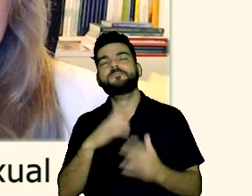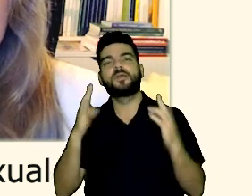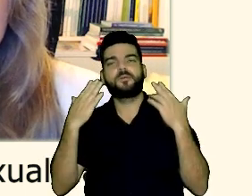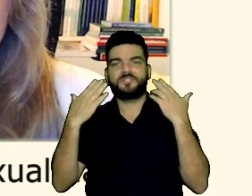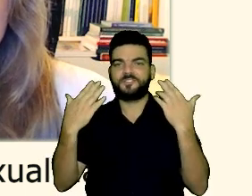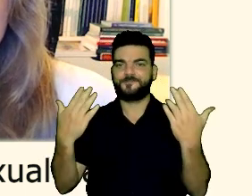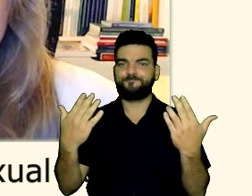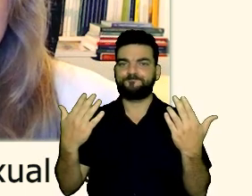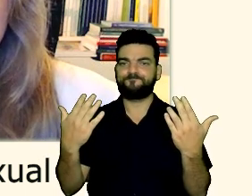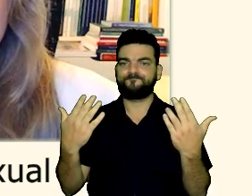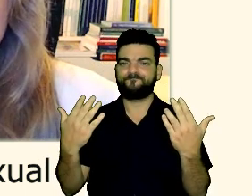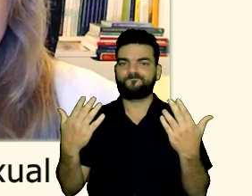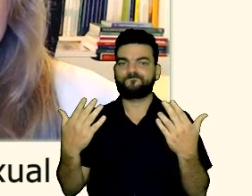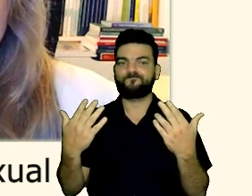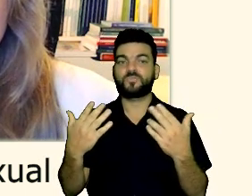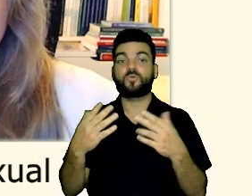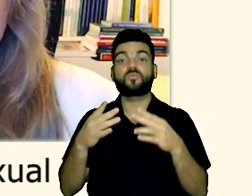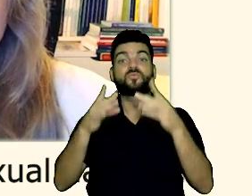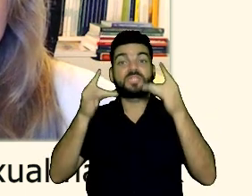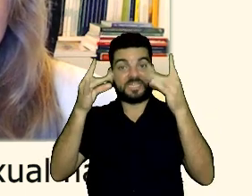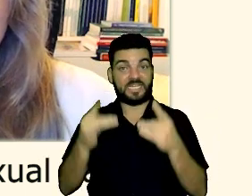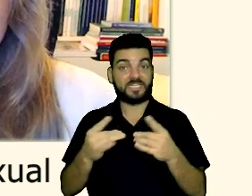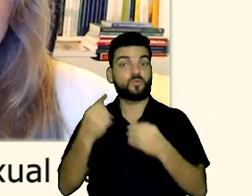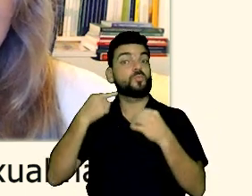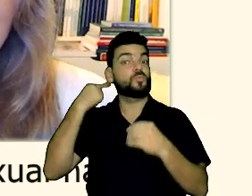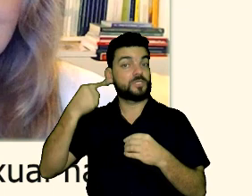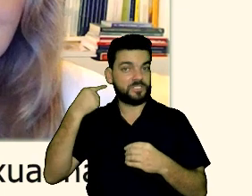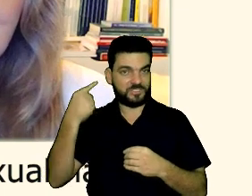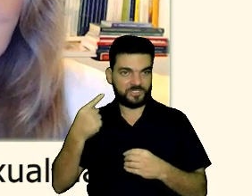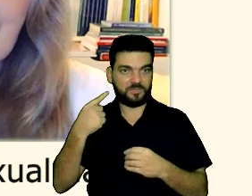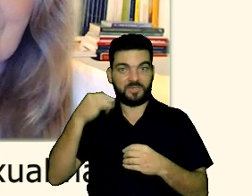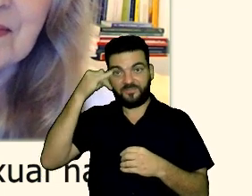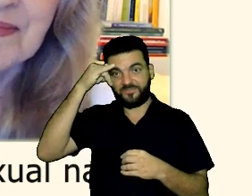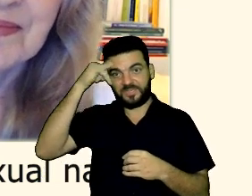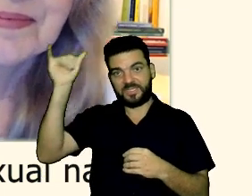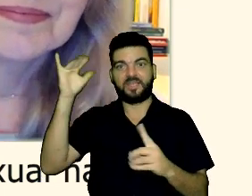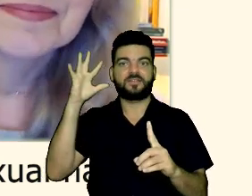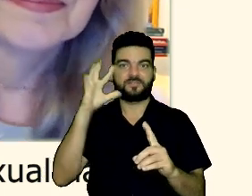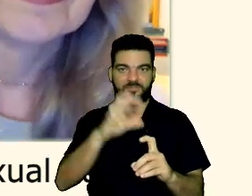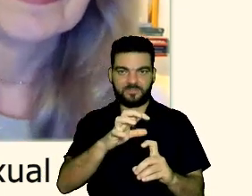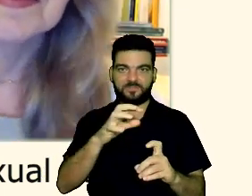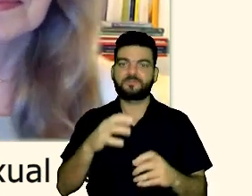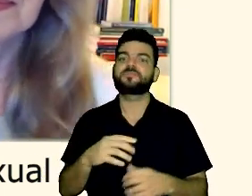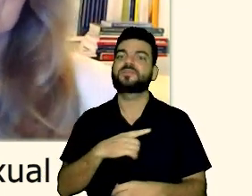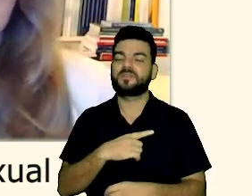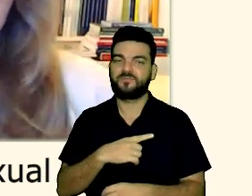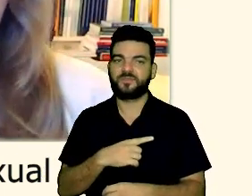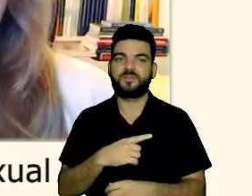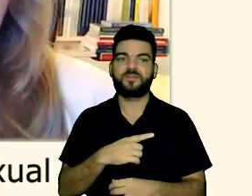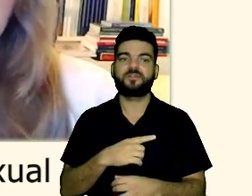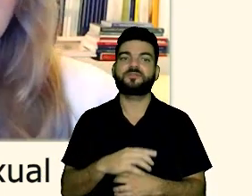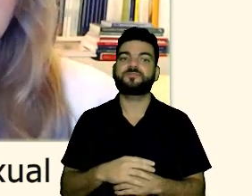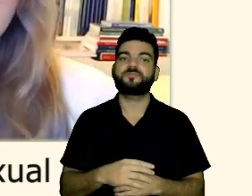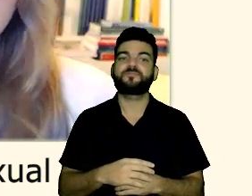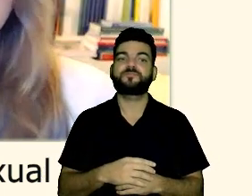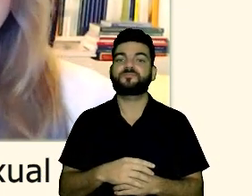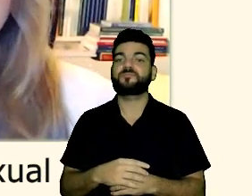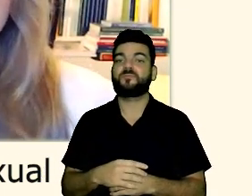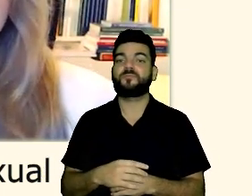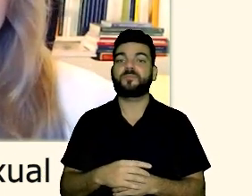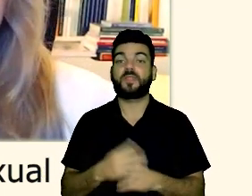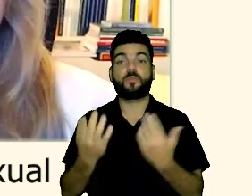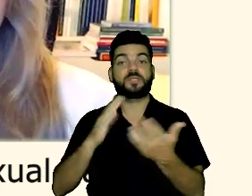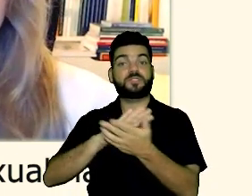de prevenção e enfrentamento ao assédio moral e sexual e também à discriminação aqui no âmbito da Terceira Região. Essa